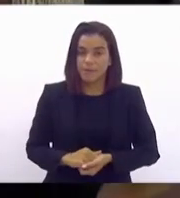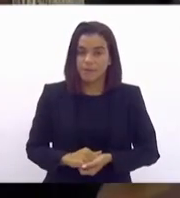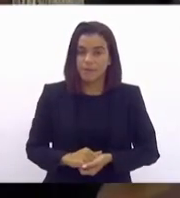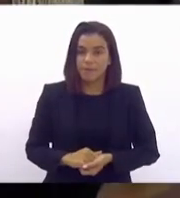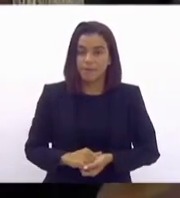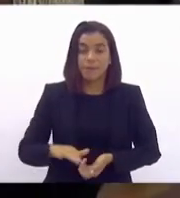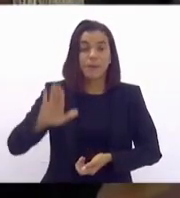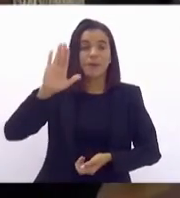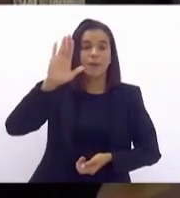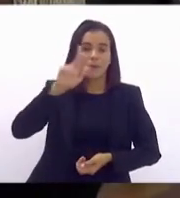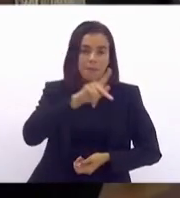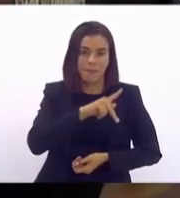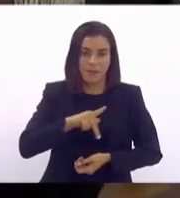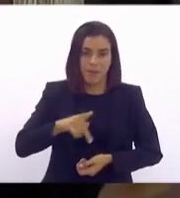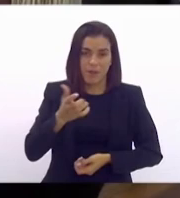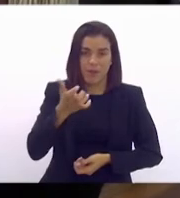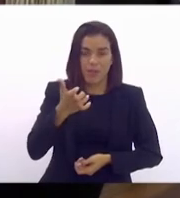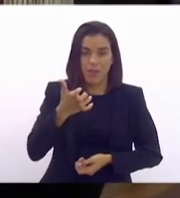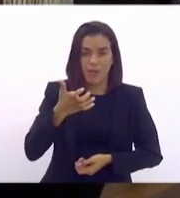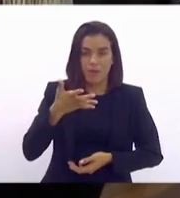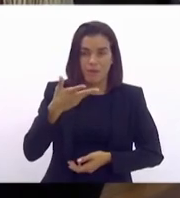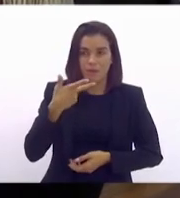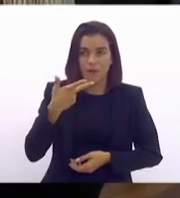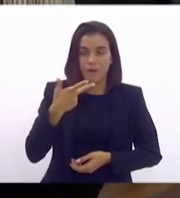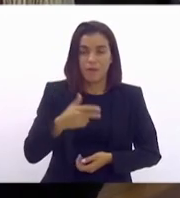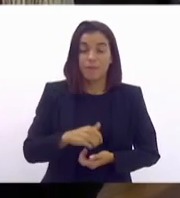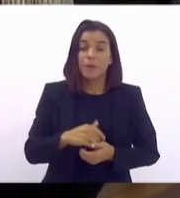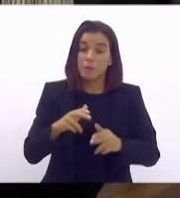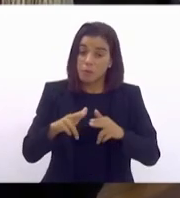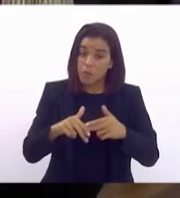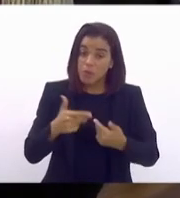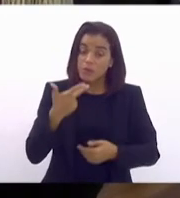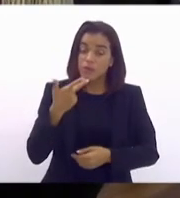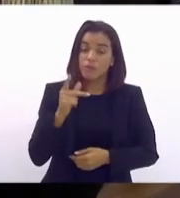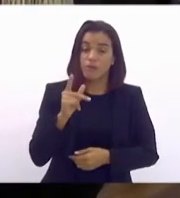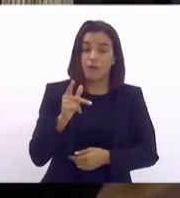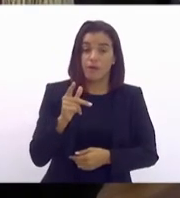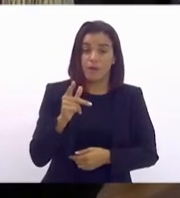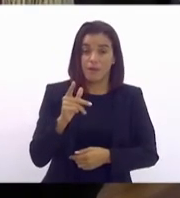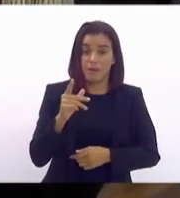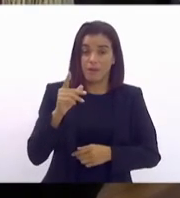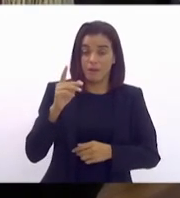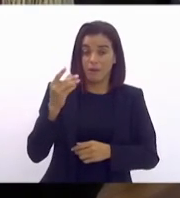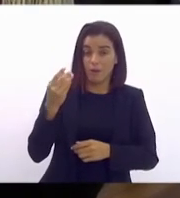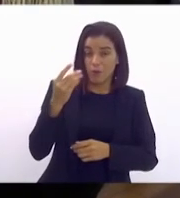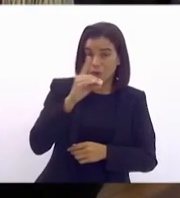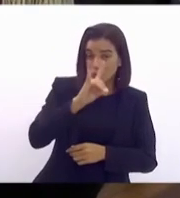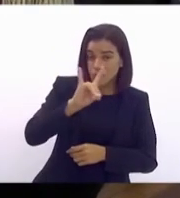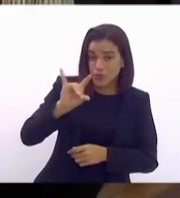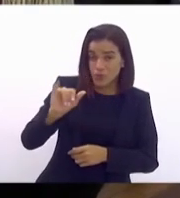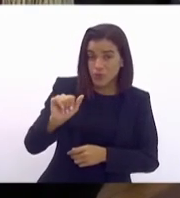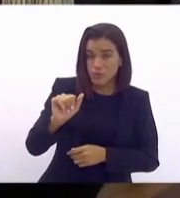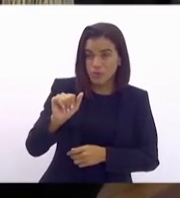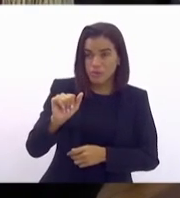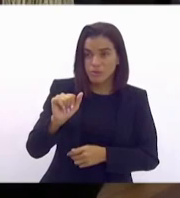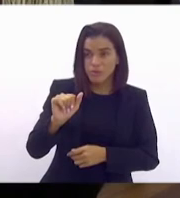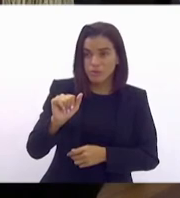Presidente, então, depois presidente, eu queria falar. Mas é por isso que eu acabei de falar que a data deveria